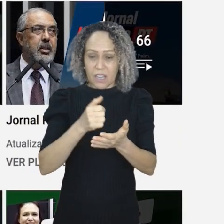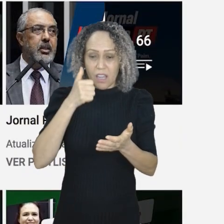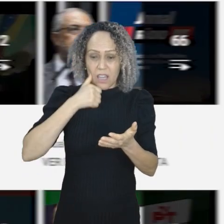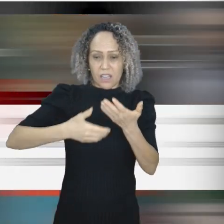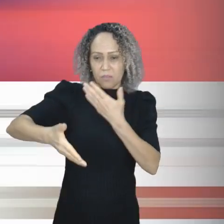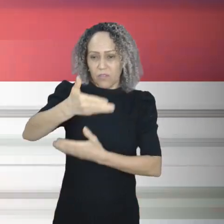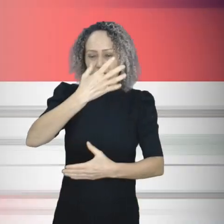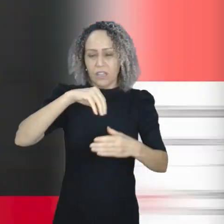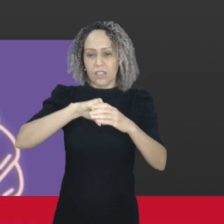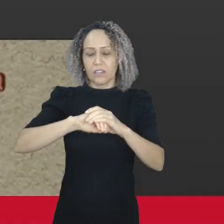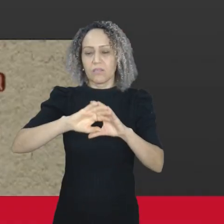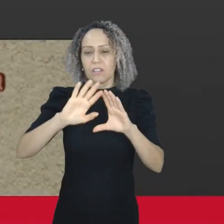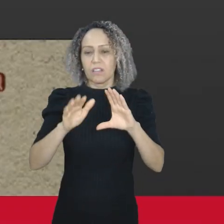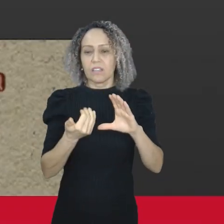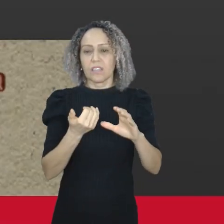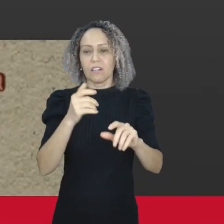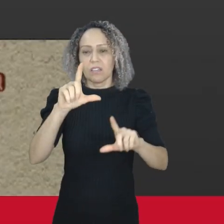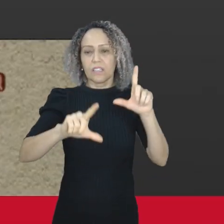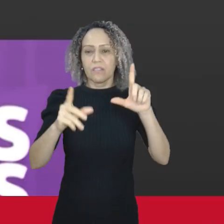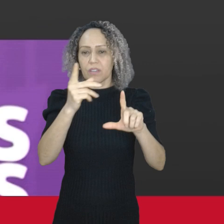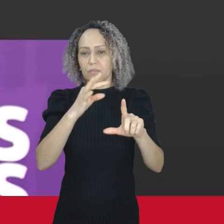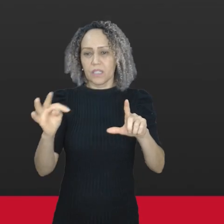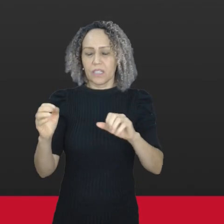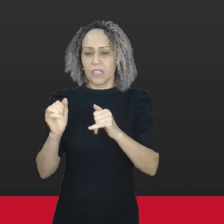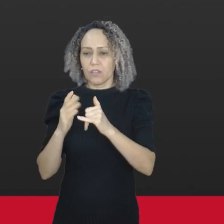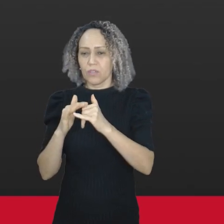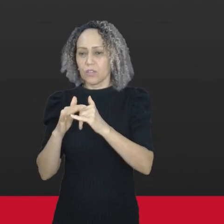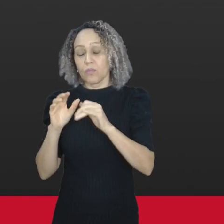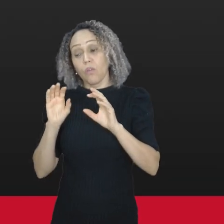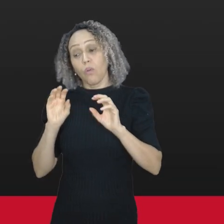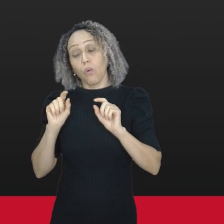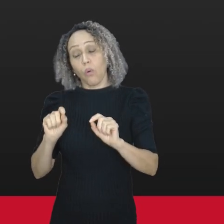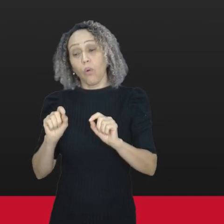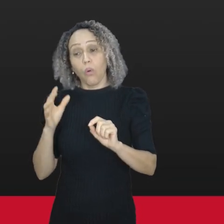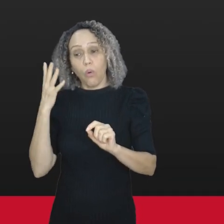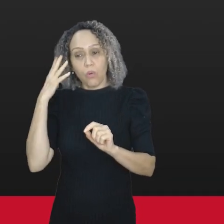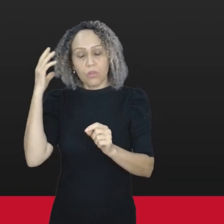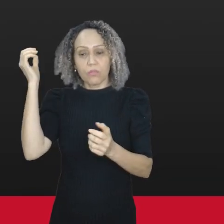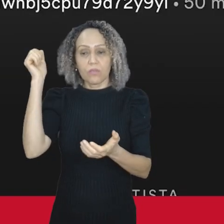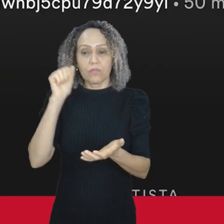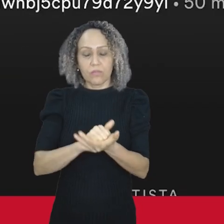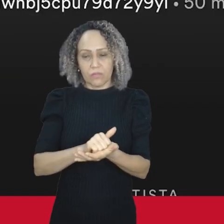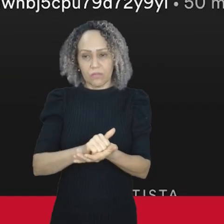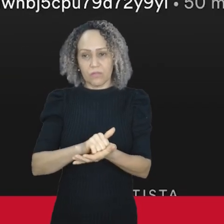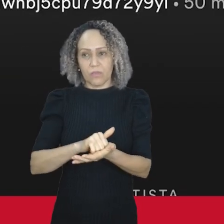canal da TV PT no YouTube ou em formato de podcast no Spotify.